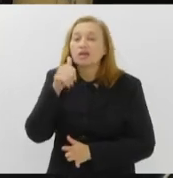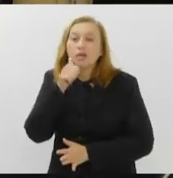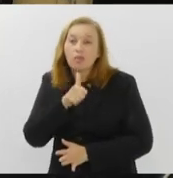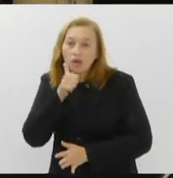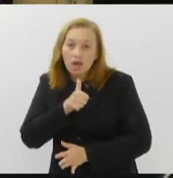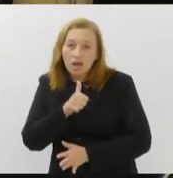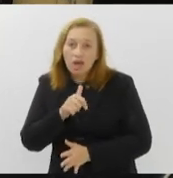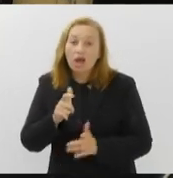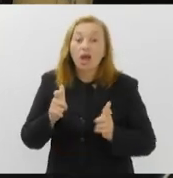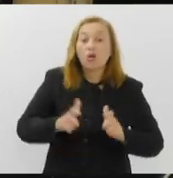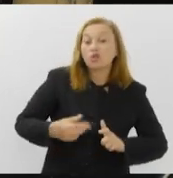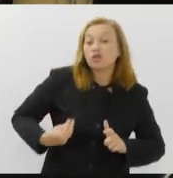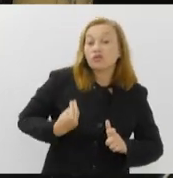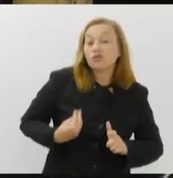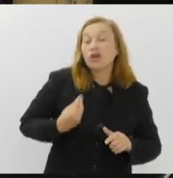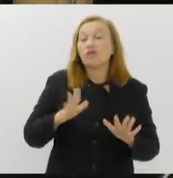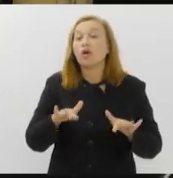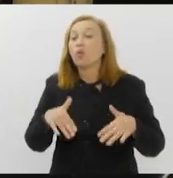mulheres? Quais são